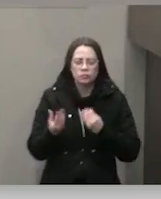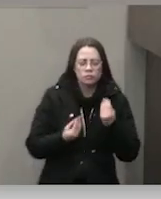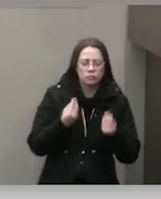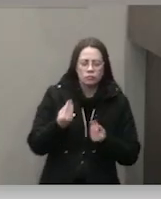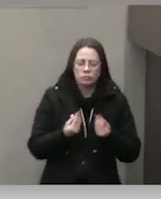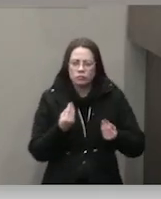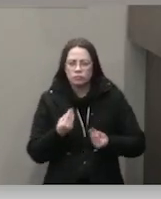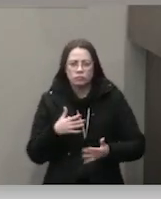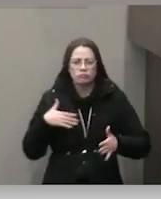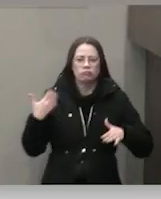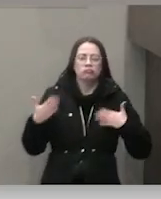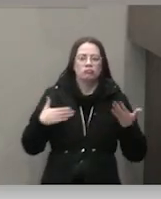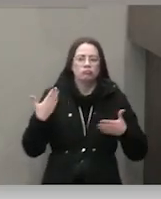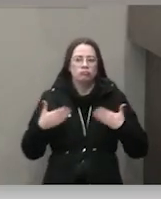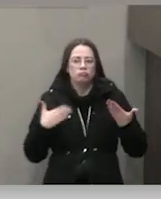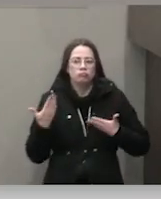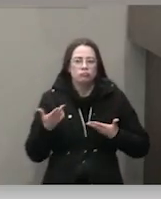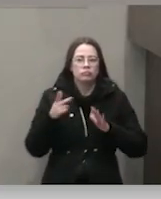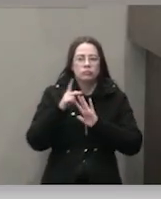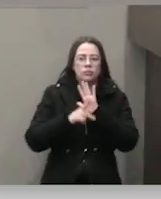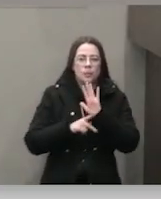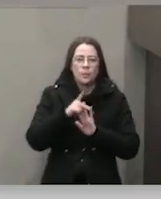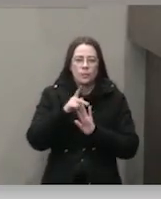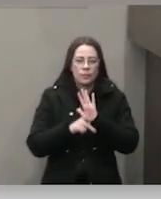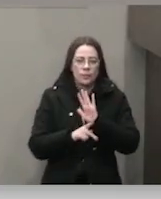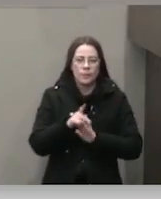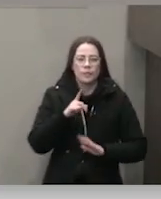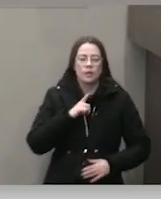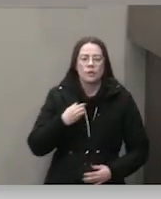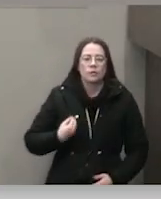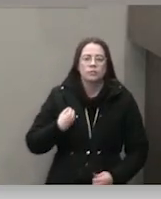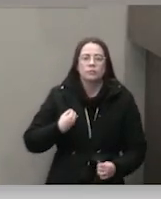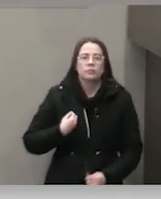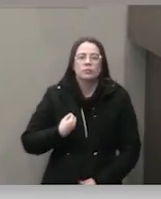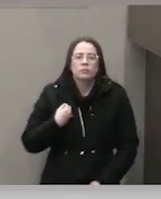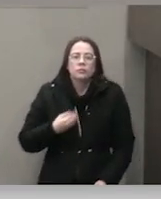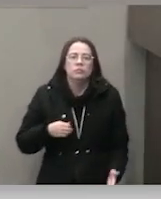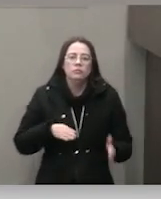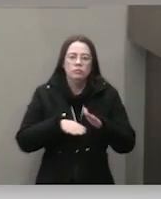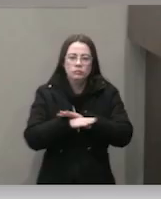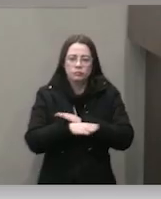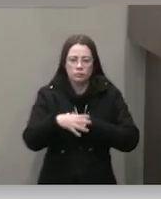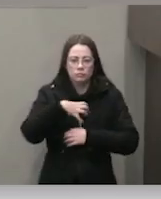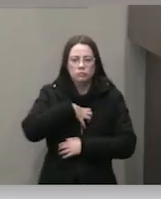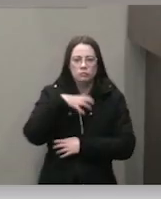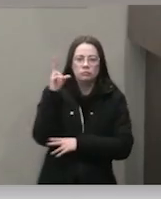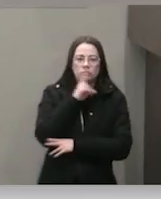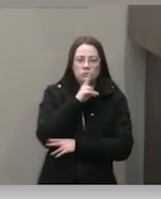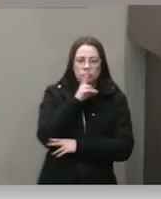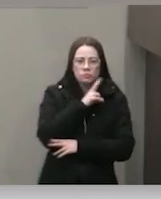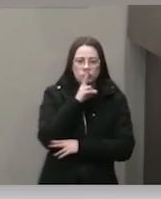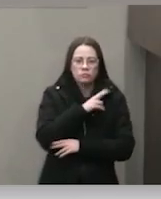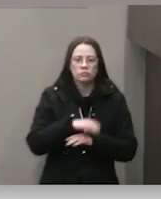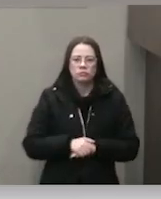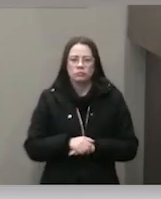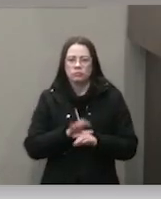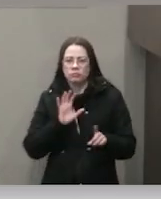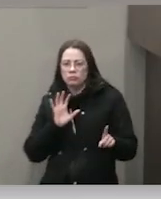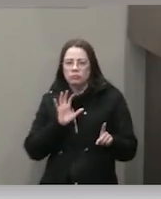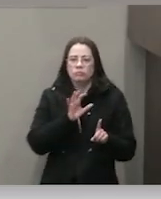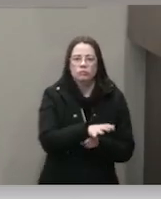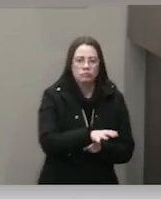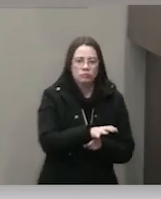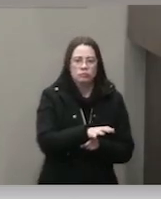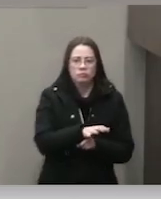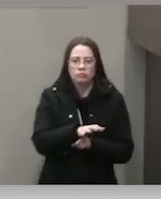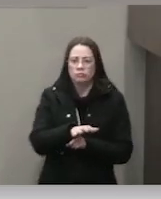de surpresa com esse projeto que entrou na casa em regime de urgência. Isso é um ataque